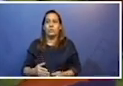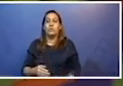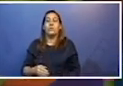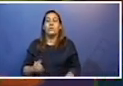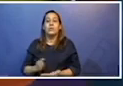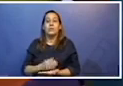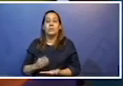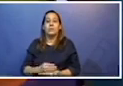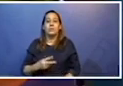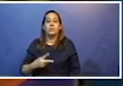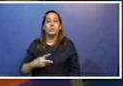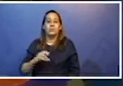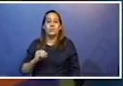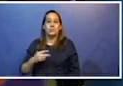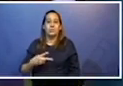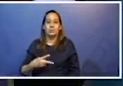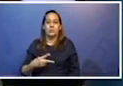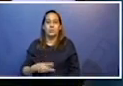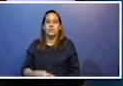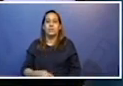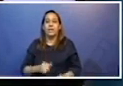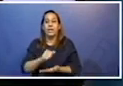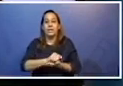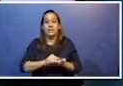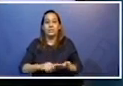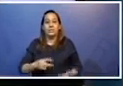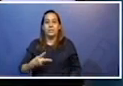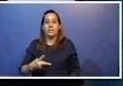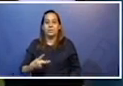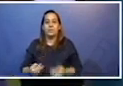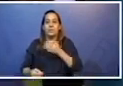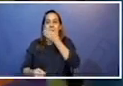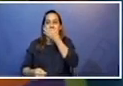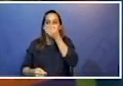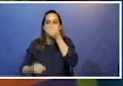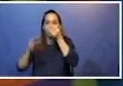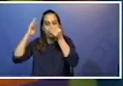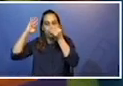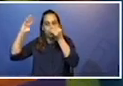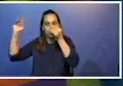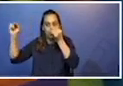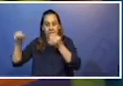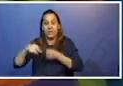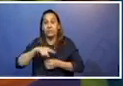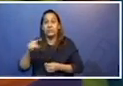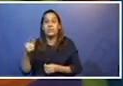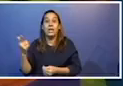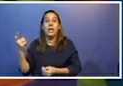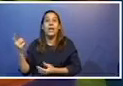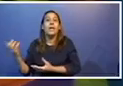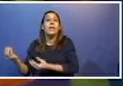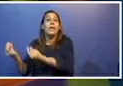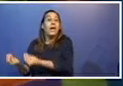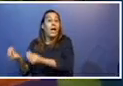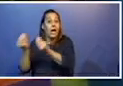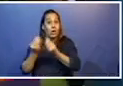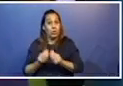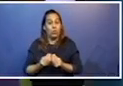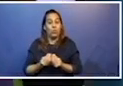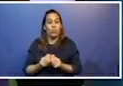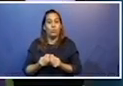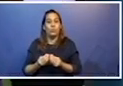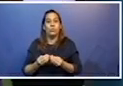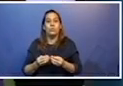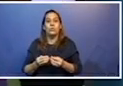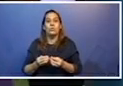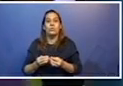na página 202, na atividade 2, imagine que você ganhou alguns vasos de cacto e, de acordo